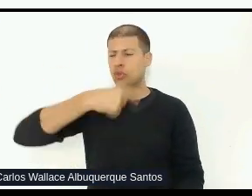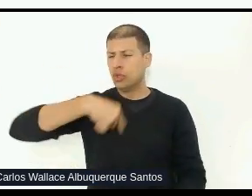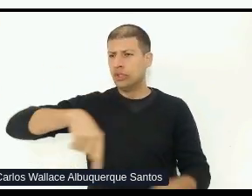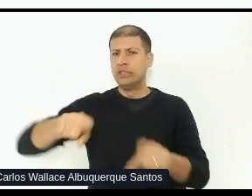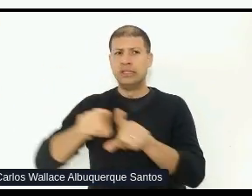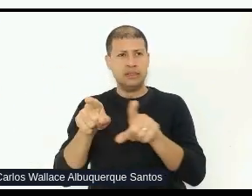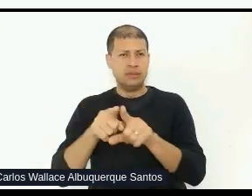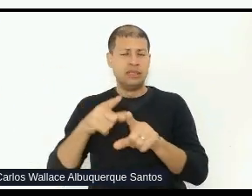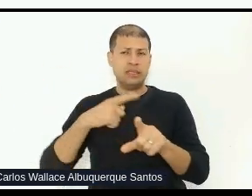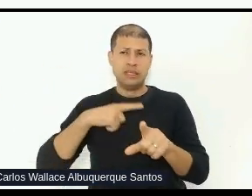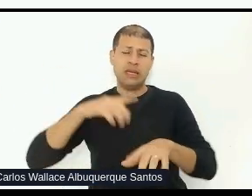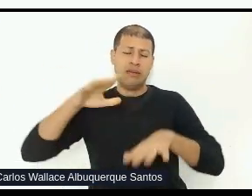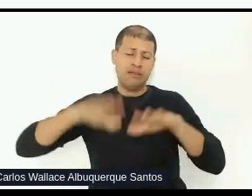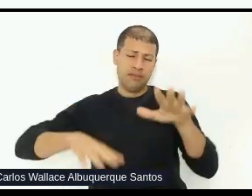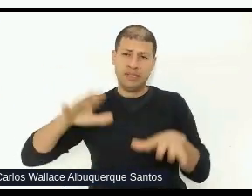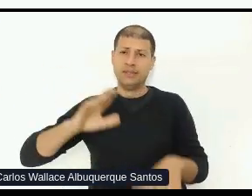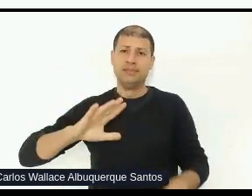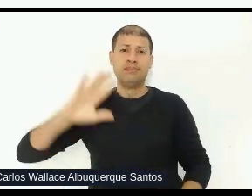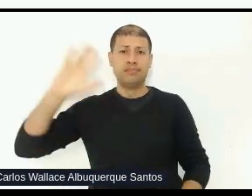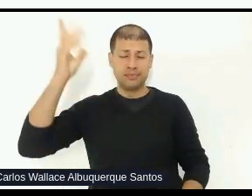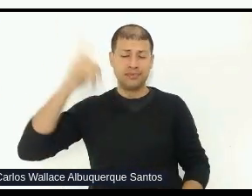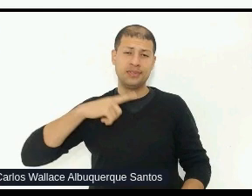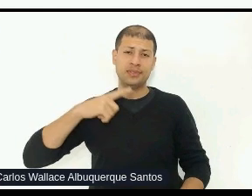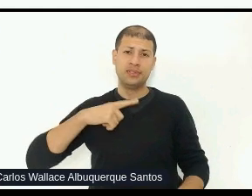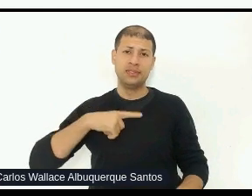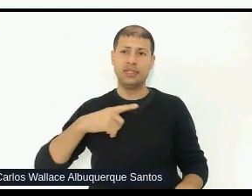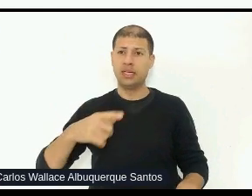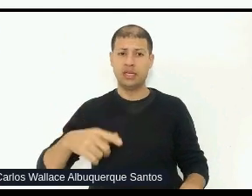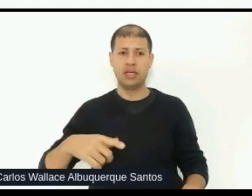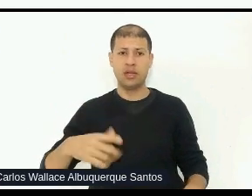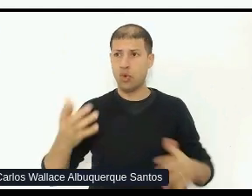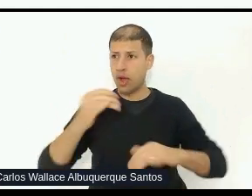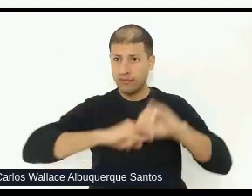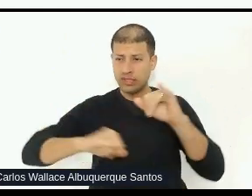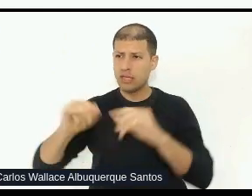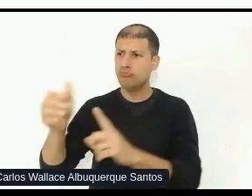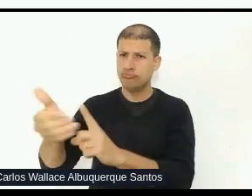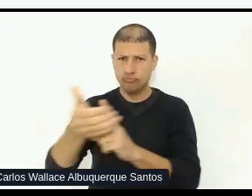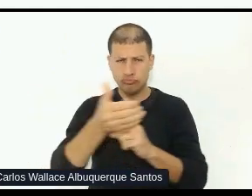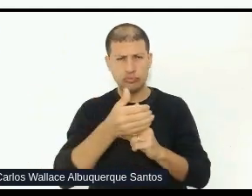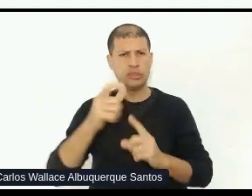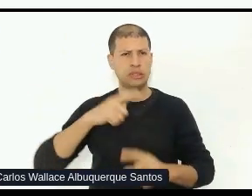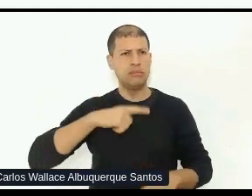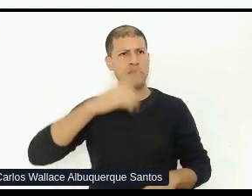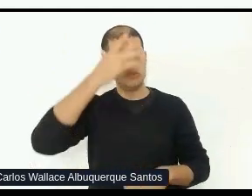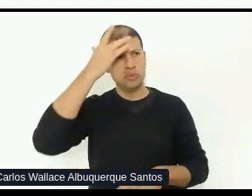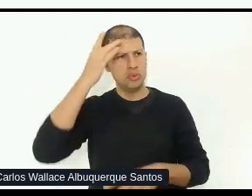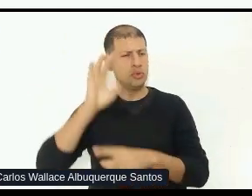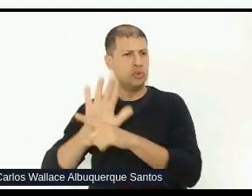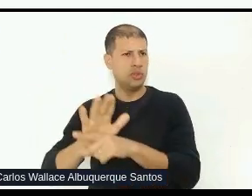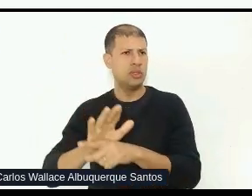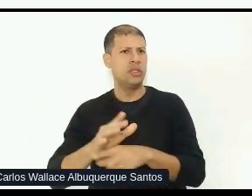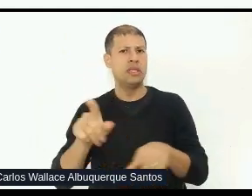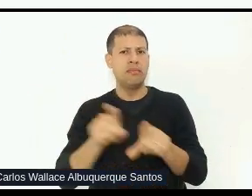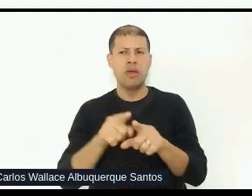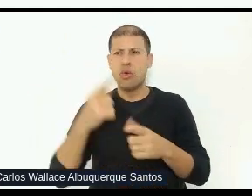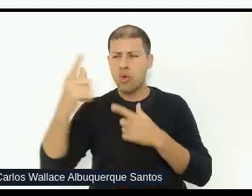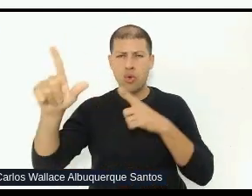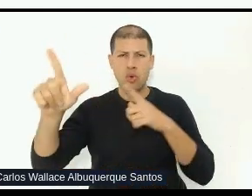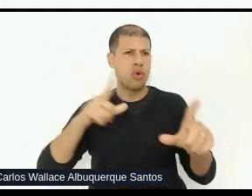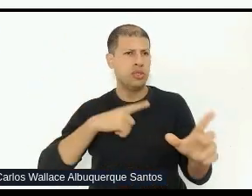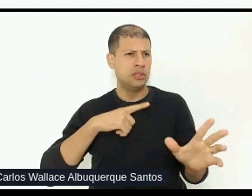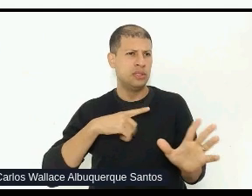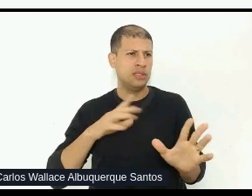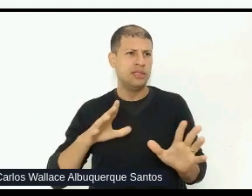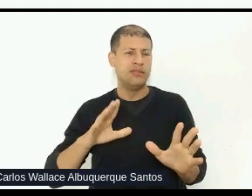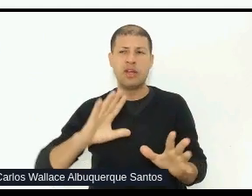em algum momento, vamos estar trazendo a agenda, acolhendo algumas pessoas. E vai ter outros momentos que vai acontecer o